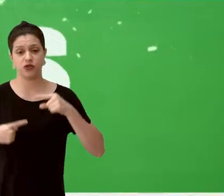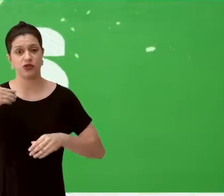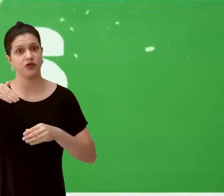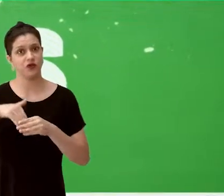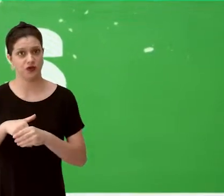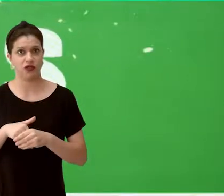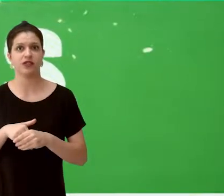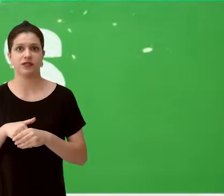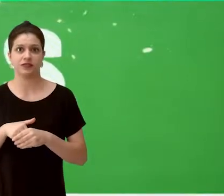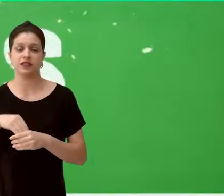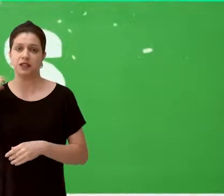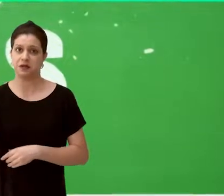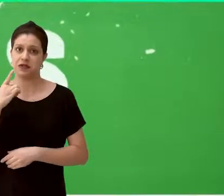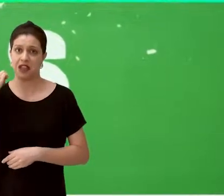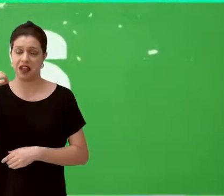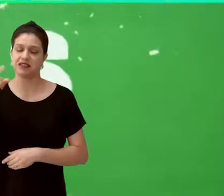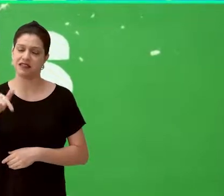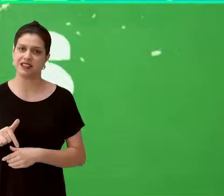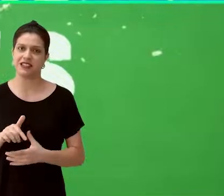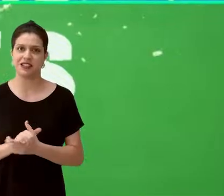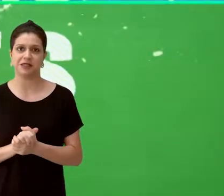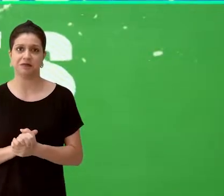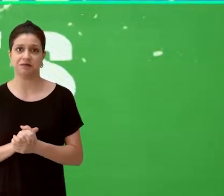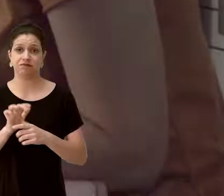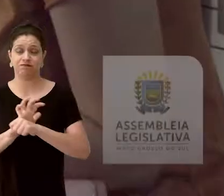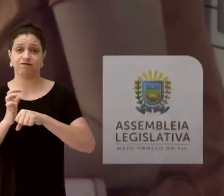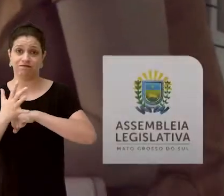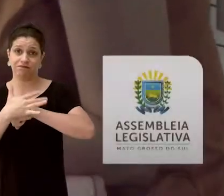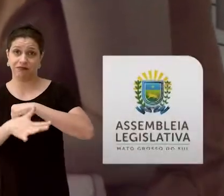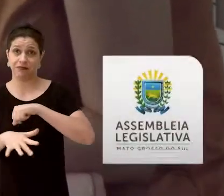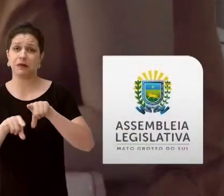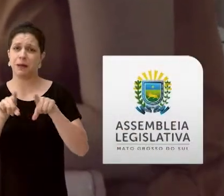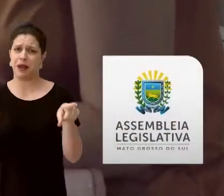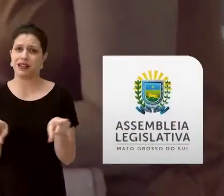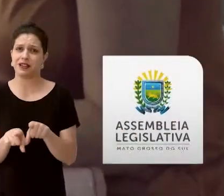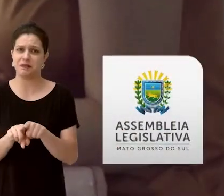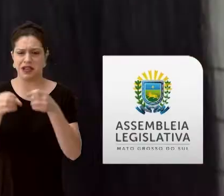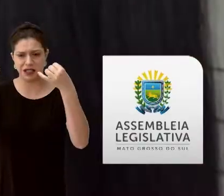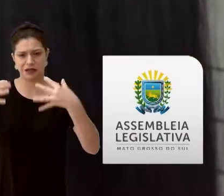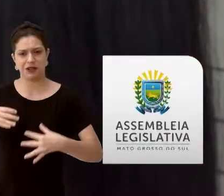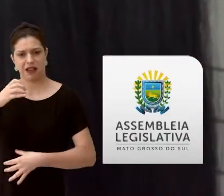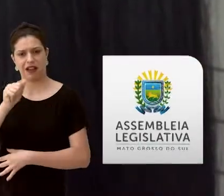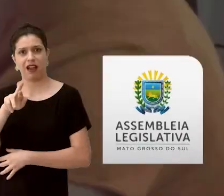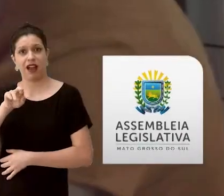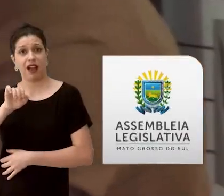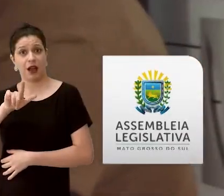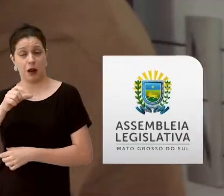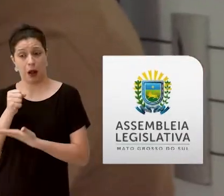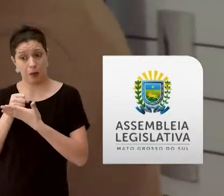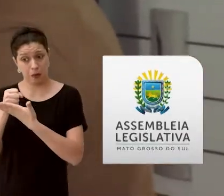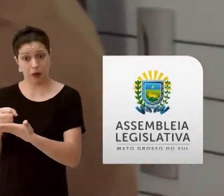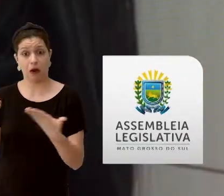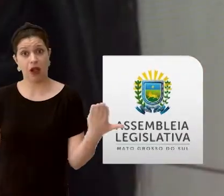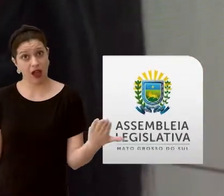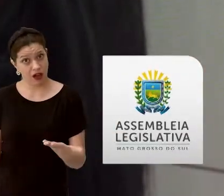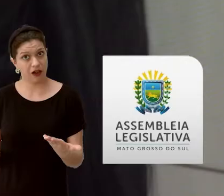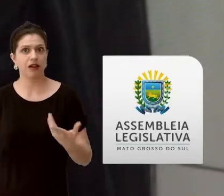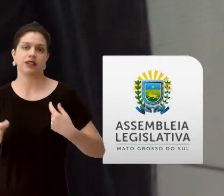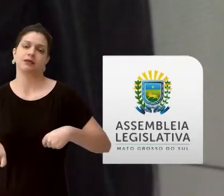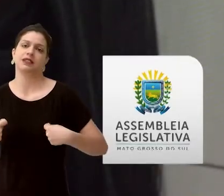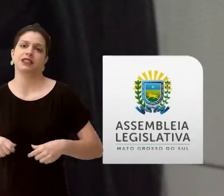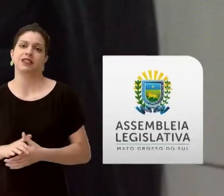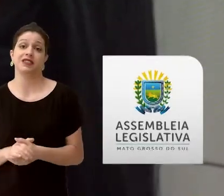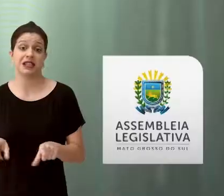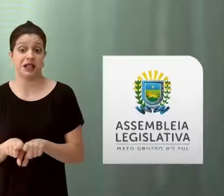proposições discutidos e votados pelos deputados em meio à pandemia. Mas escolhemos falar também da Carol, que recebeu o apoio que precisava